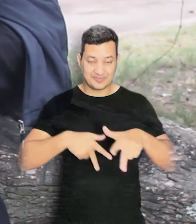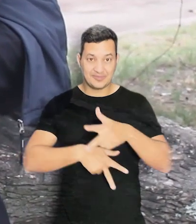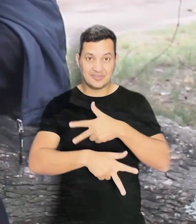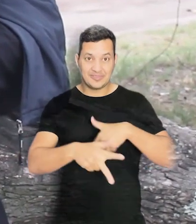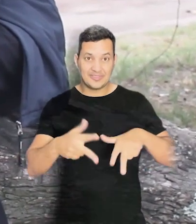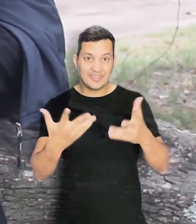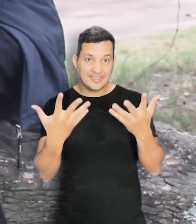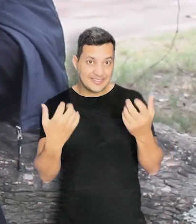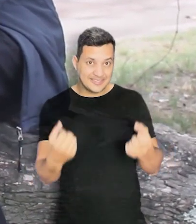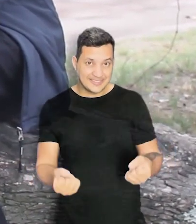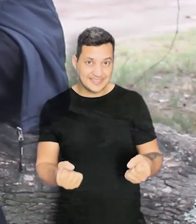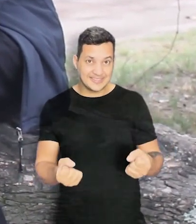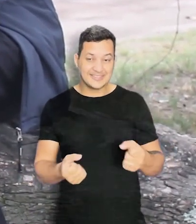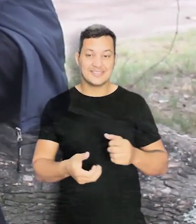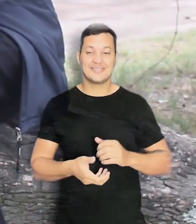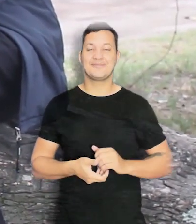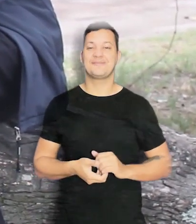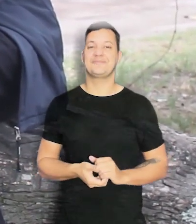Você aceita?